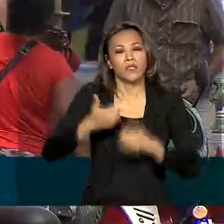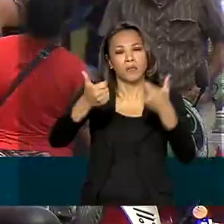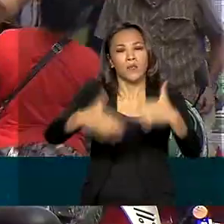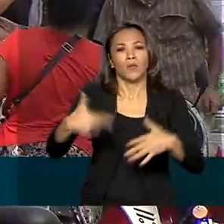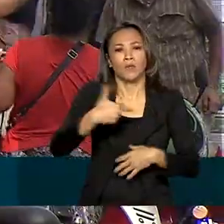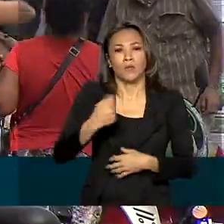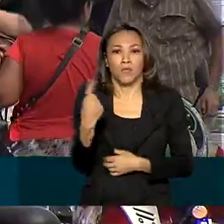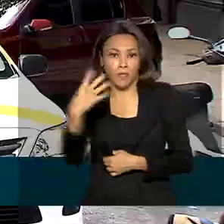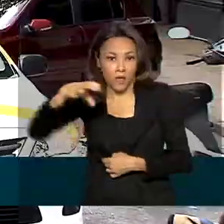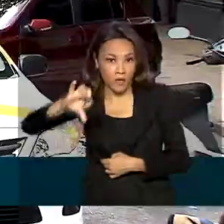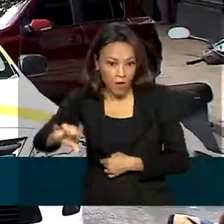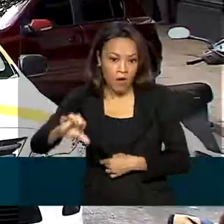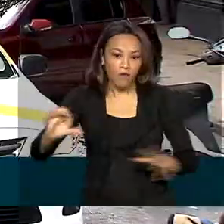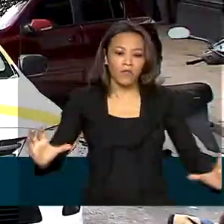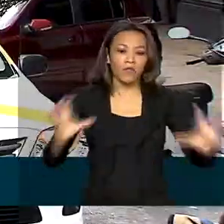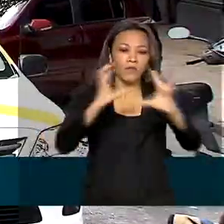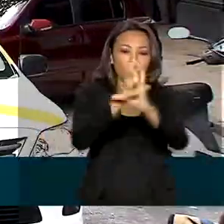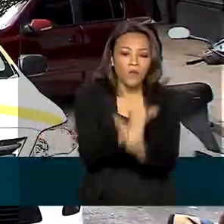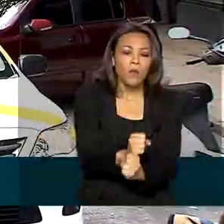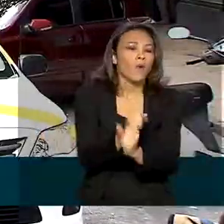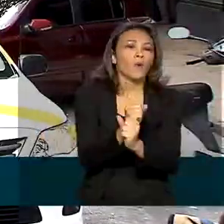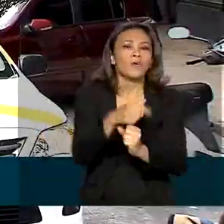corrente de comércio somou